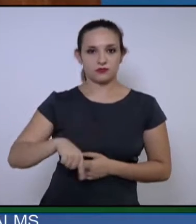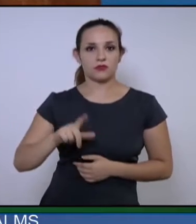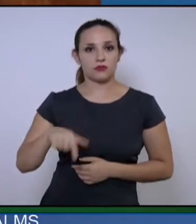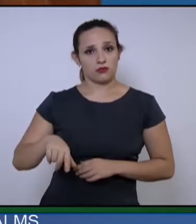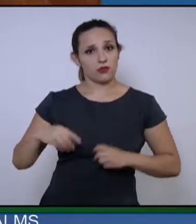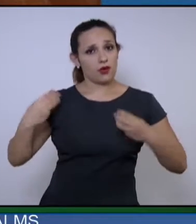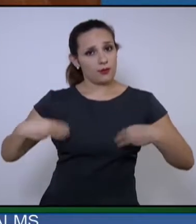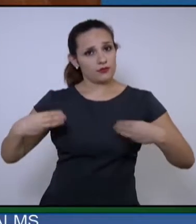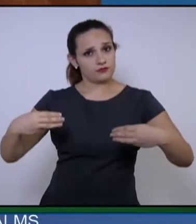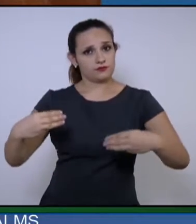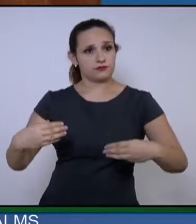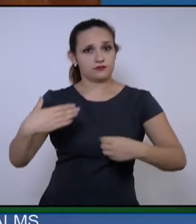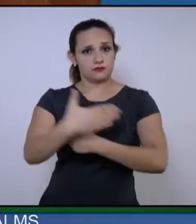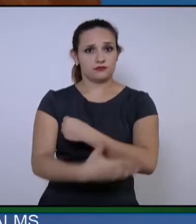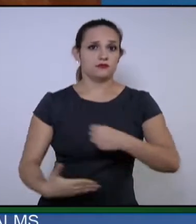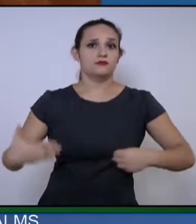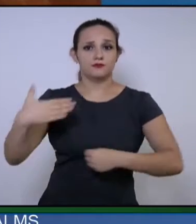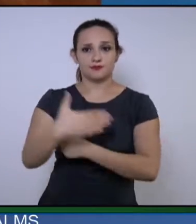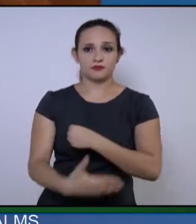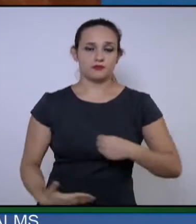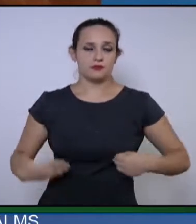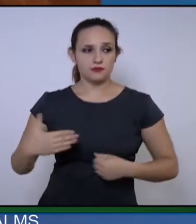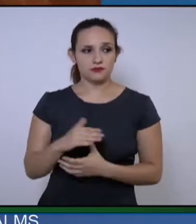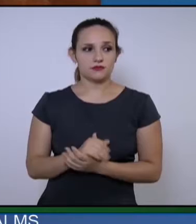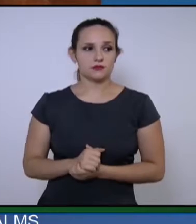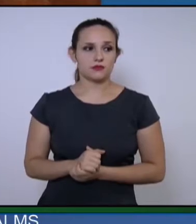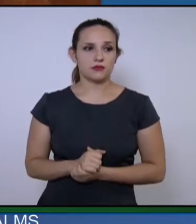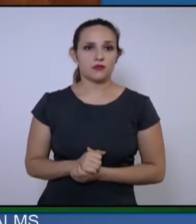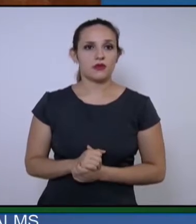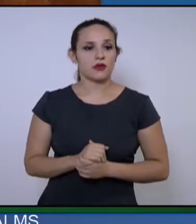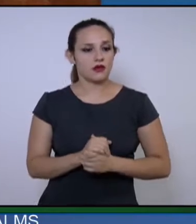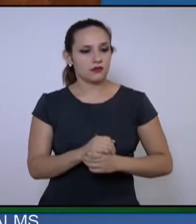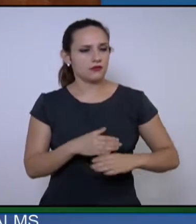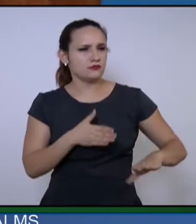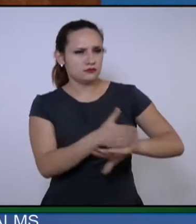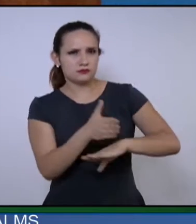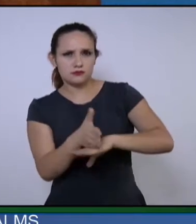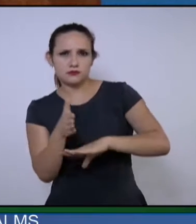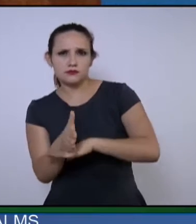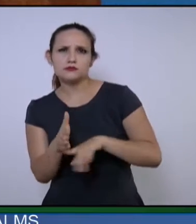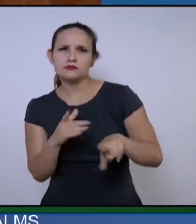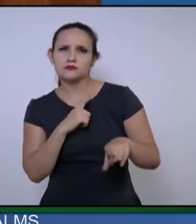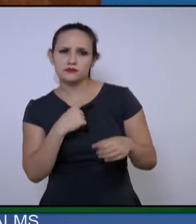da Defesa, visitando o CISFRON em Dourados,